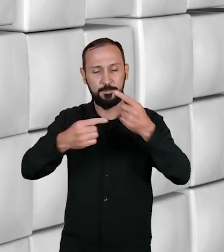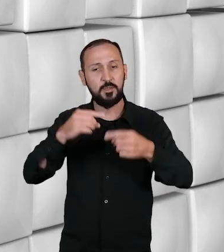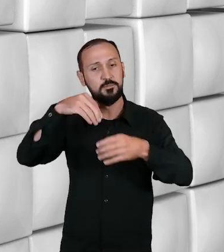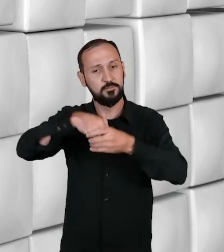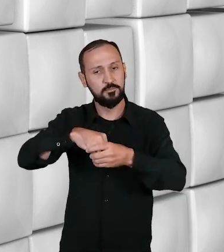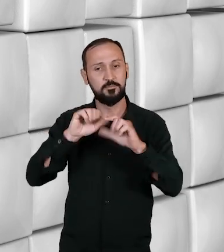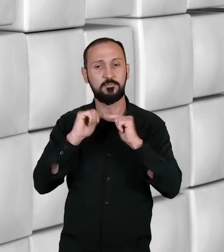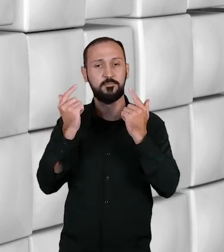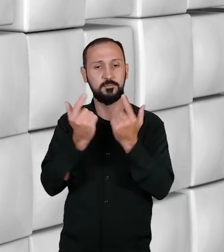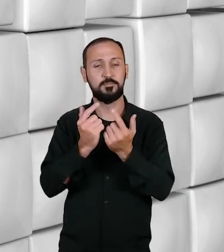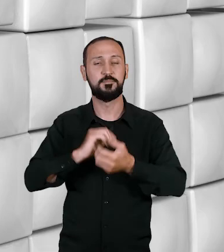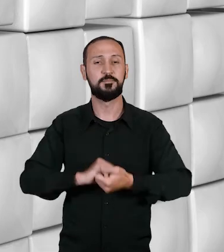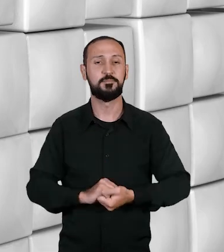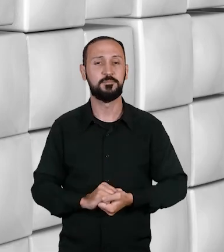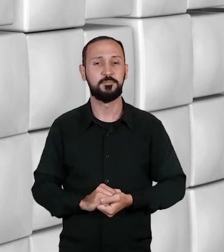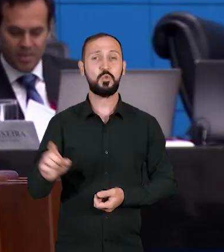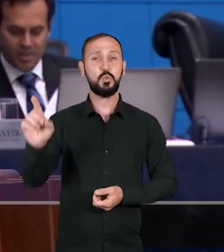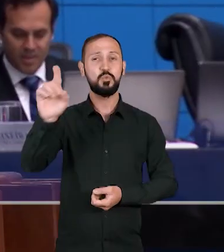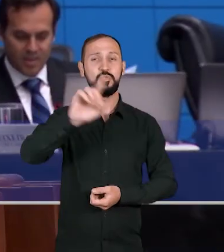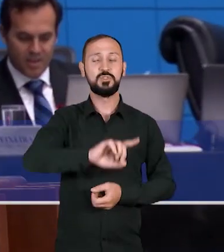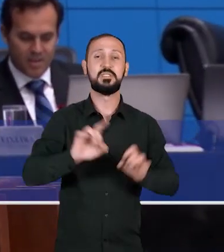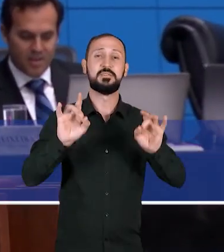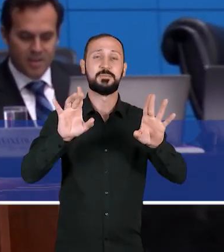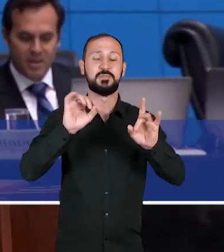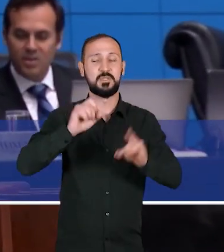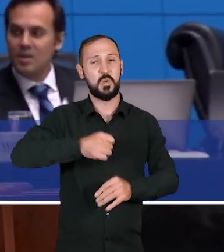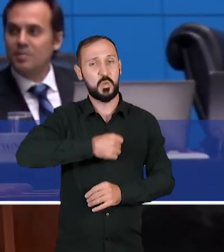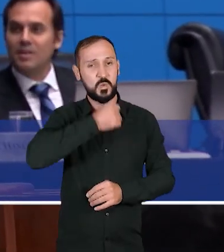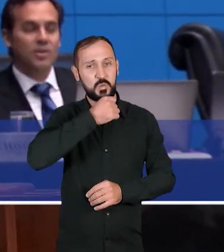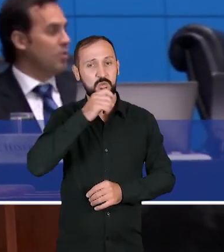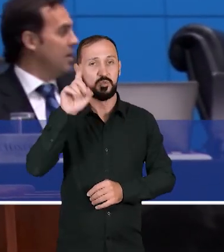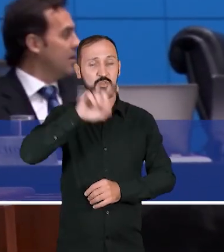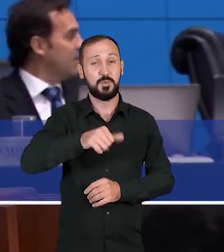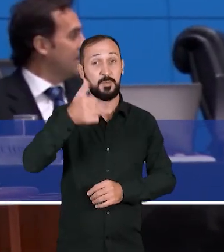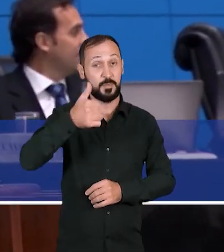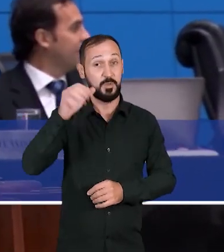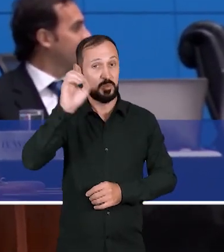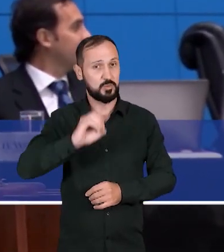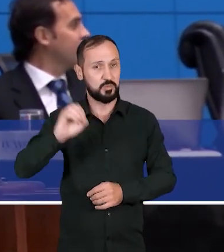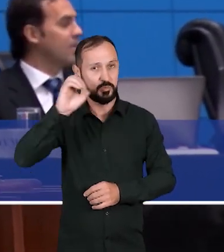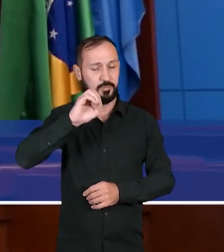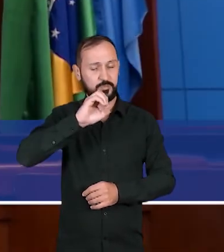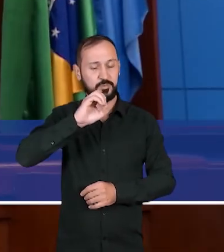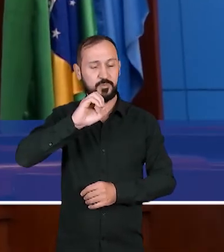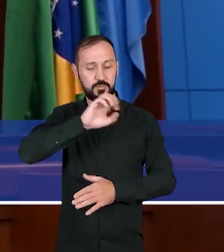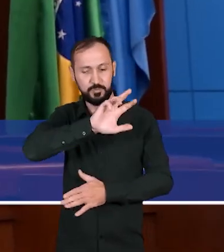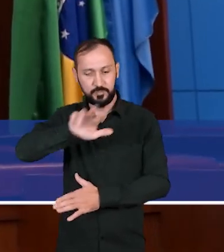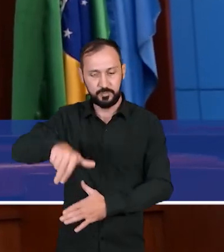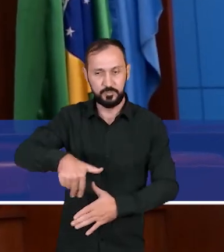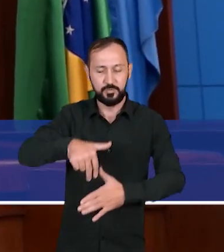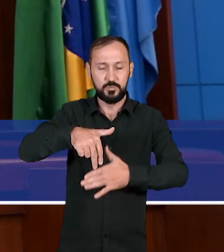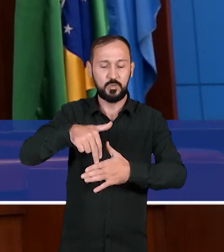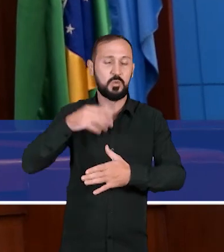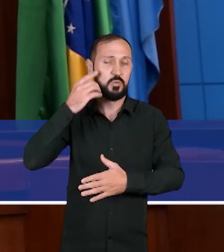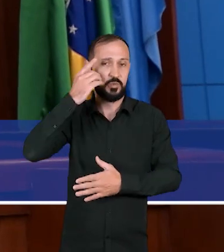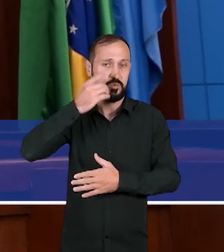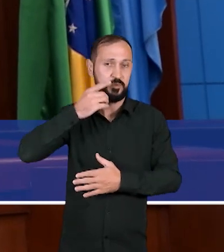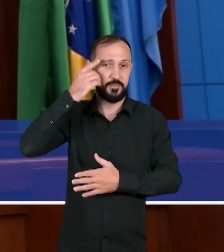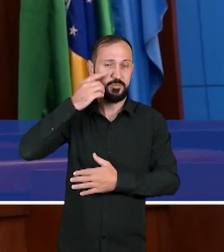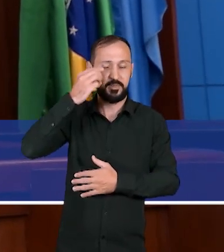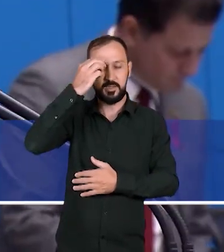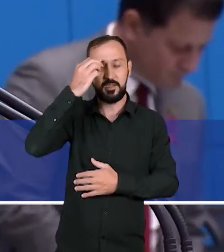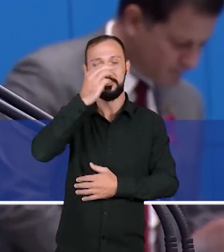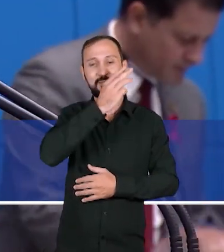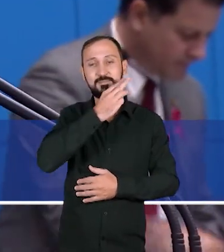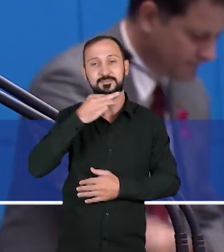de debate na Casa de Leis. No Dia Internacional do Idoso, celebrado em 1º de outubro, o deputado Marçal Filho, do